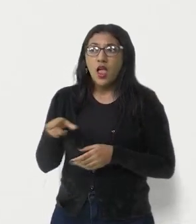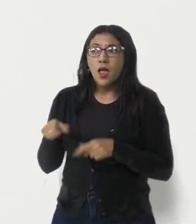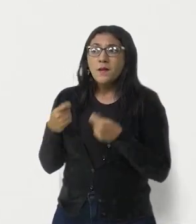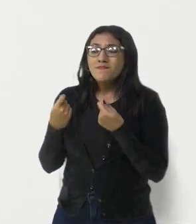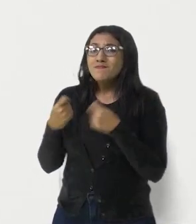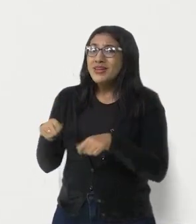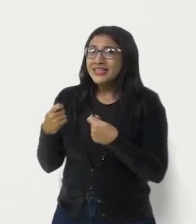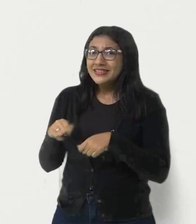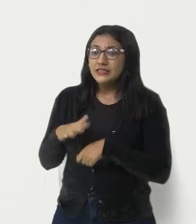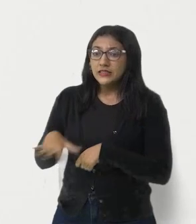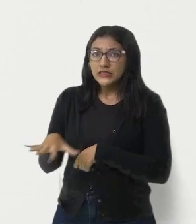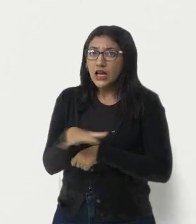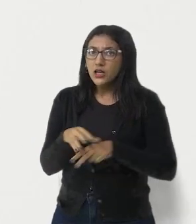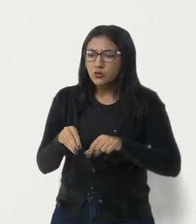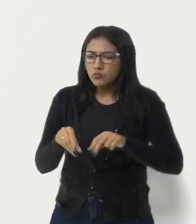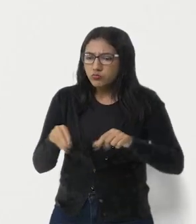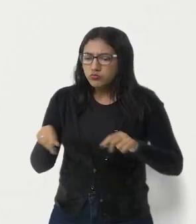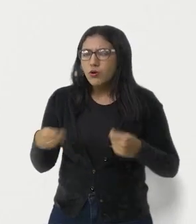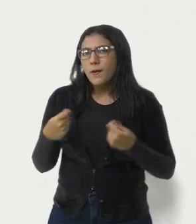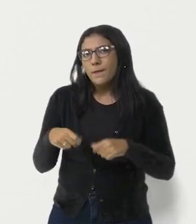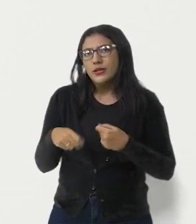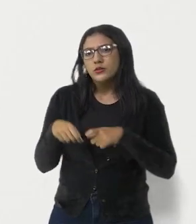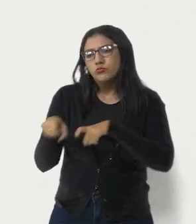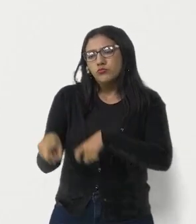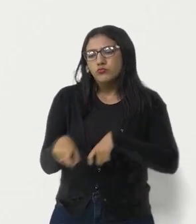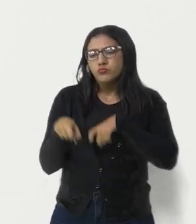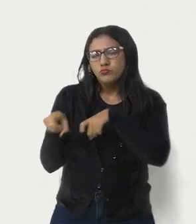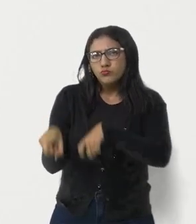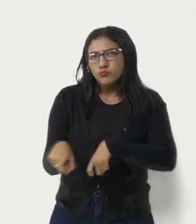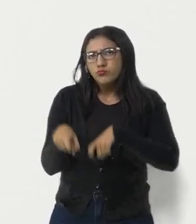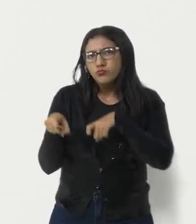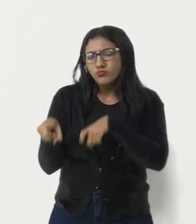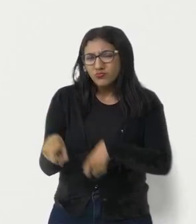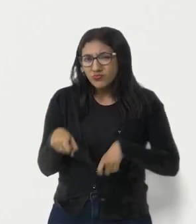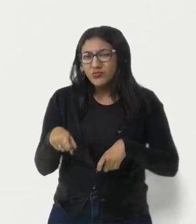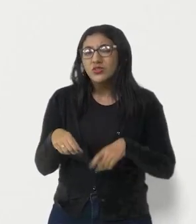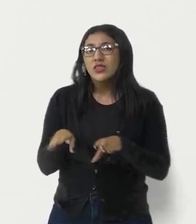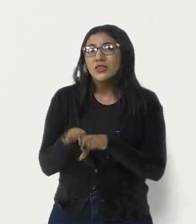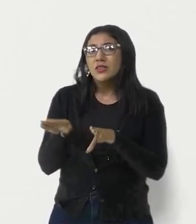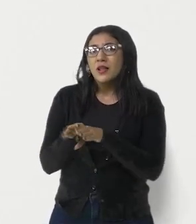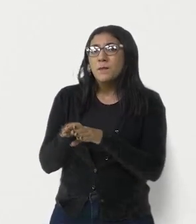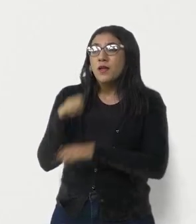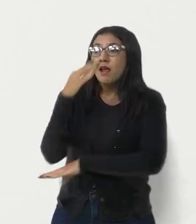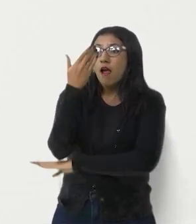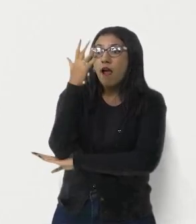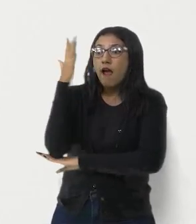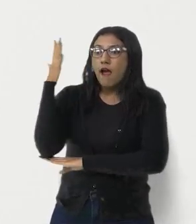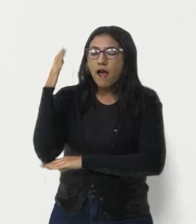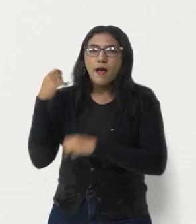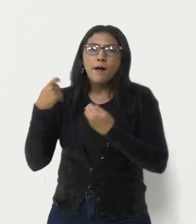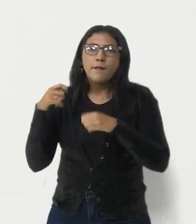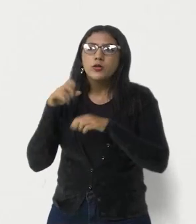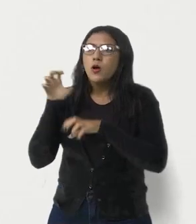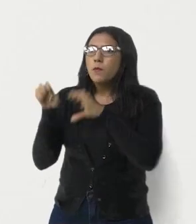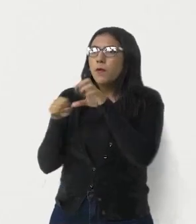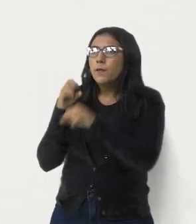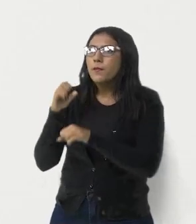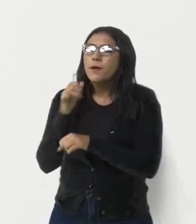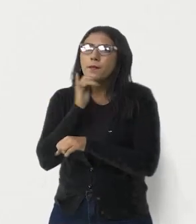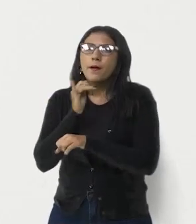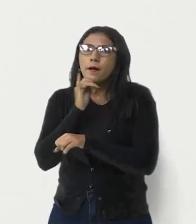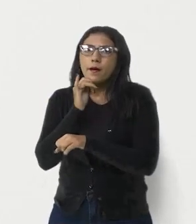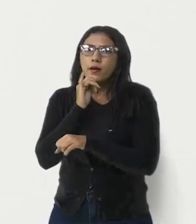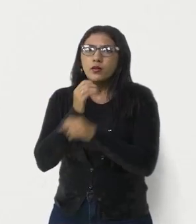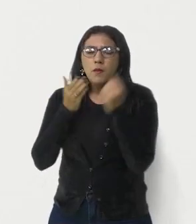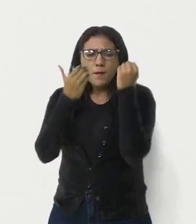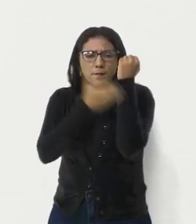da terra, porque elas precisam fazer a sua roça, dependem da floresta, porque elas precisam fazer seu material, a sua canoa,